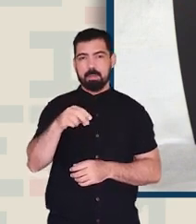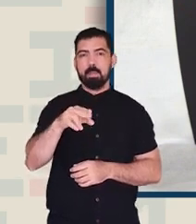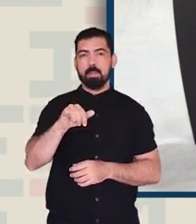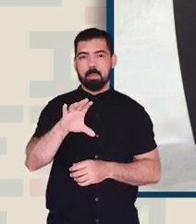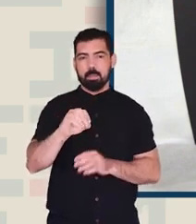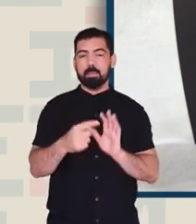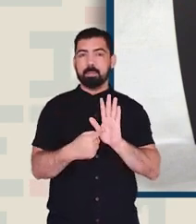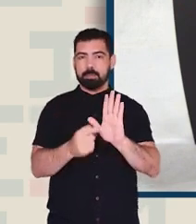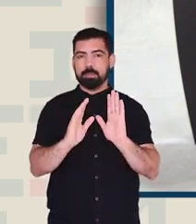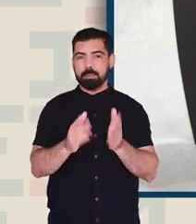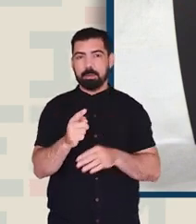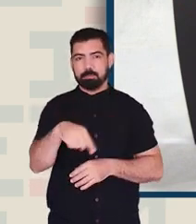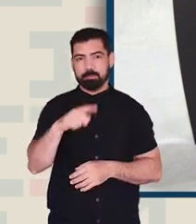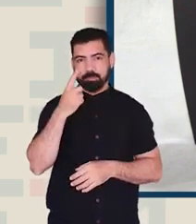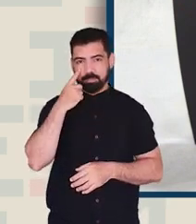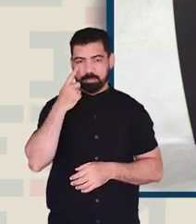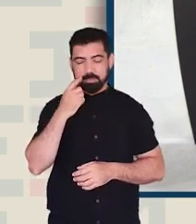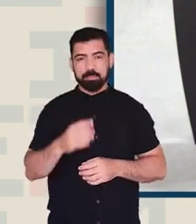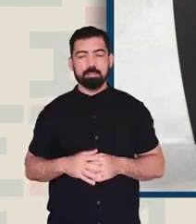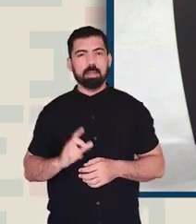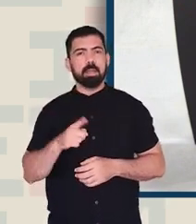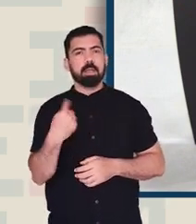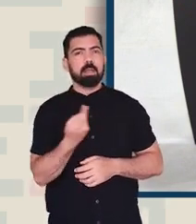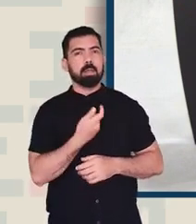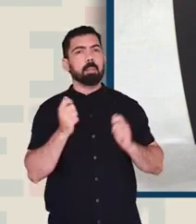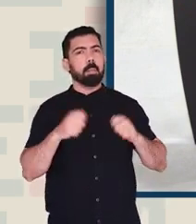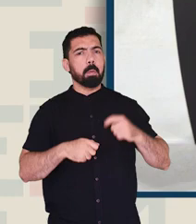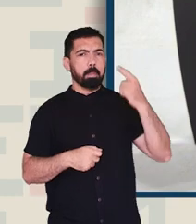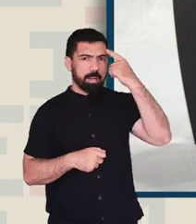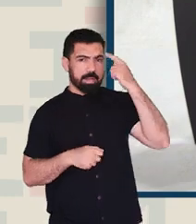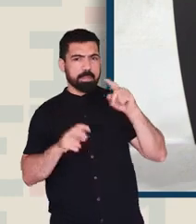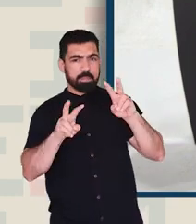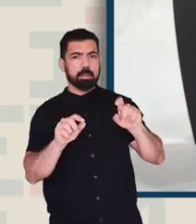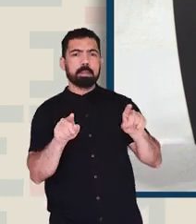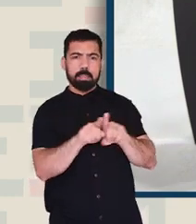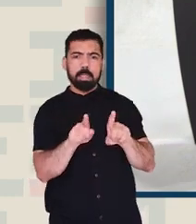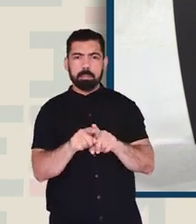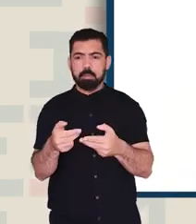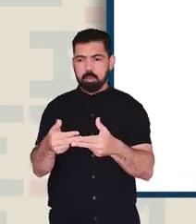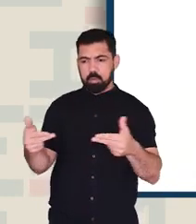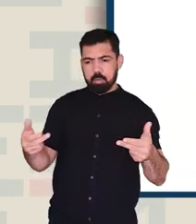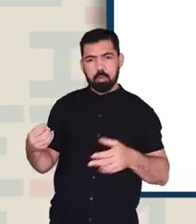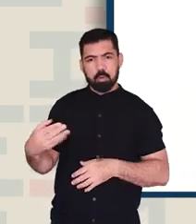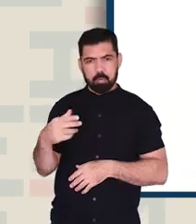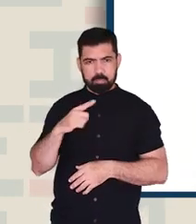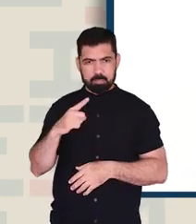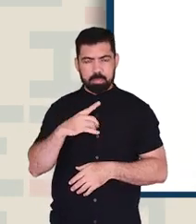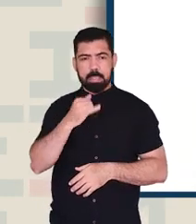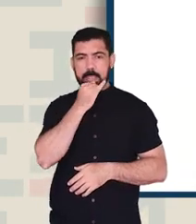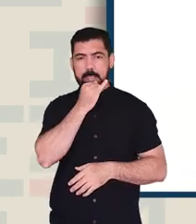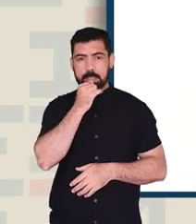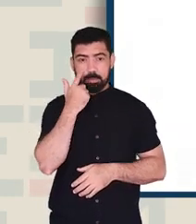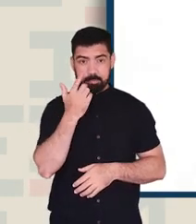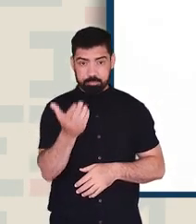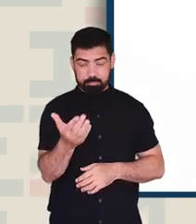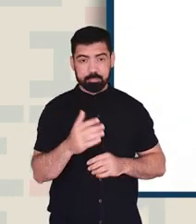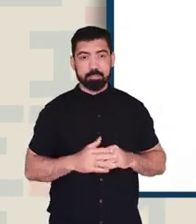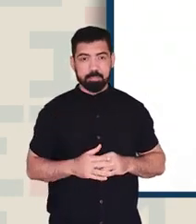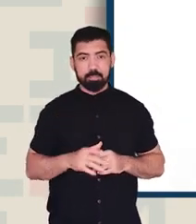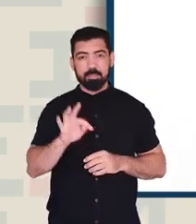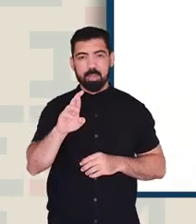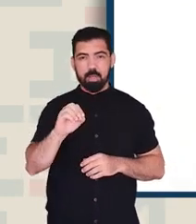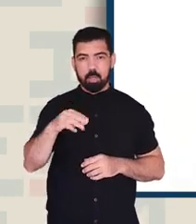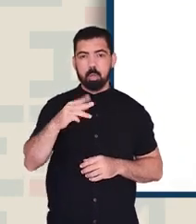Tá? A gente pode pensar nisso também para os instrumentos modernos, né? Eu tenho aqui essa trompa, que é uma trompa antiga, uma